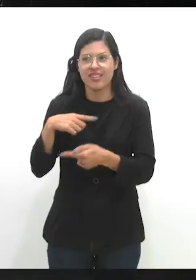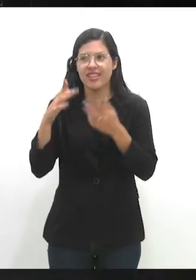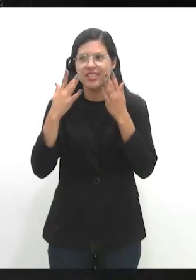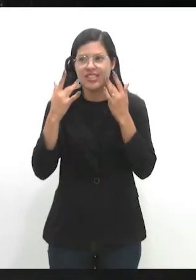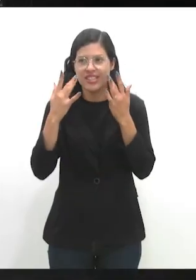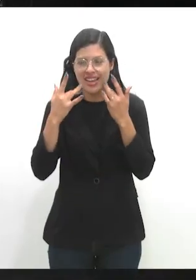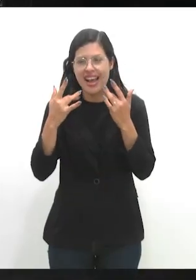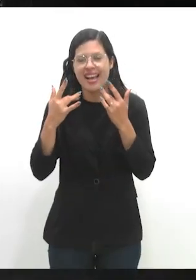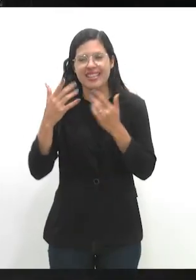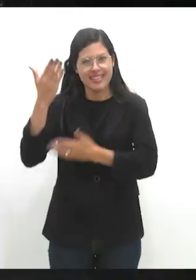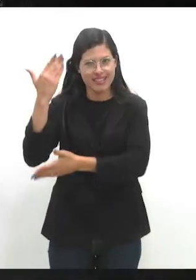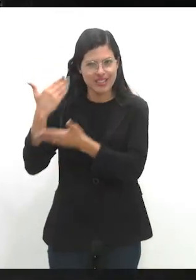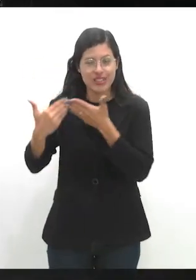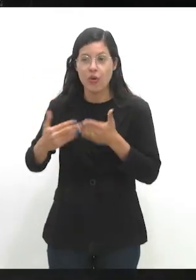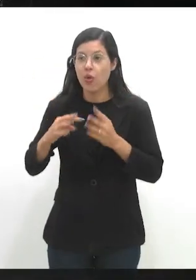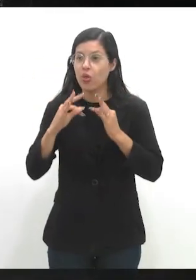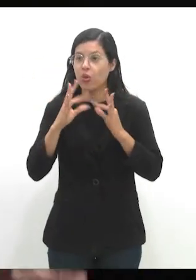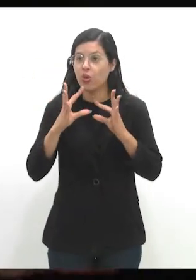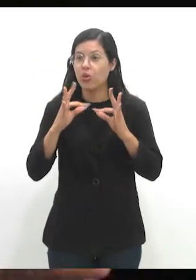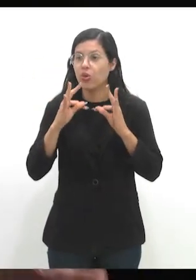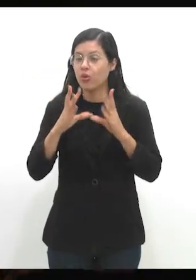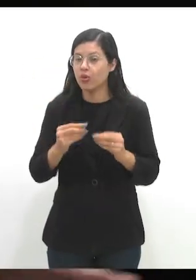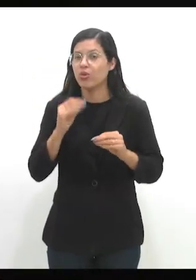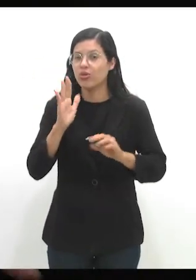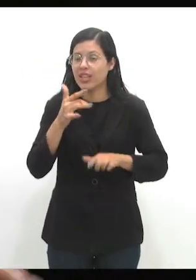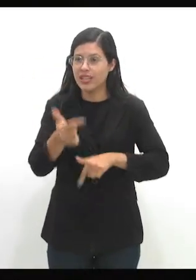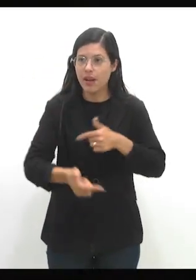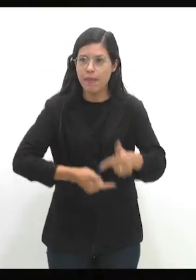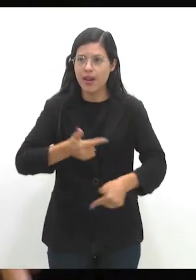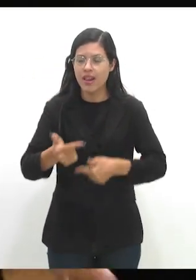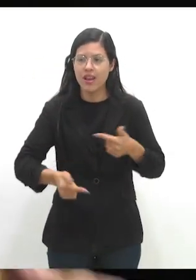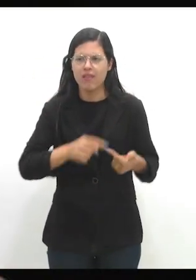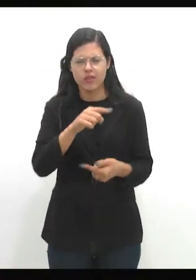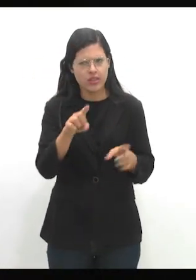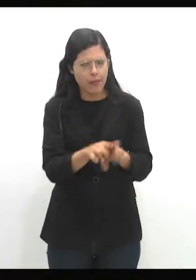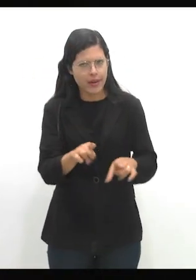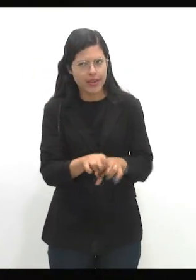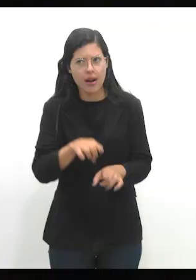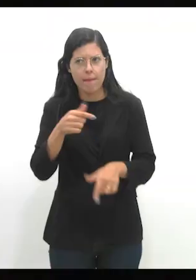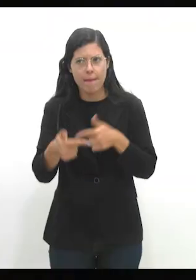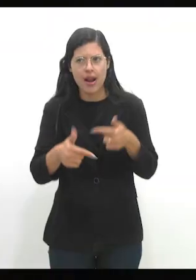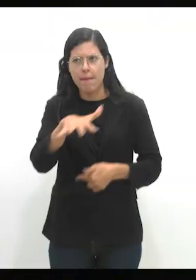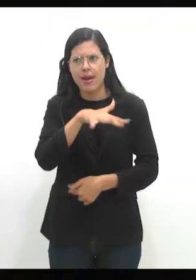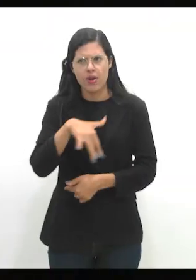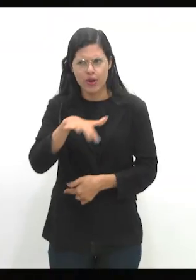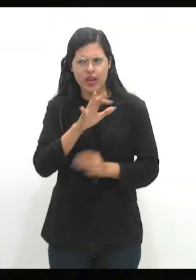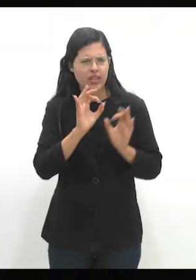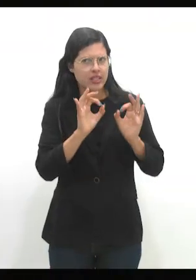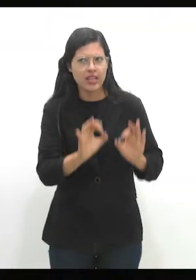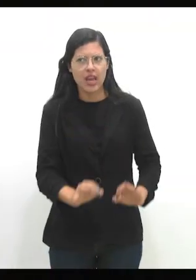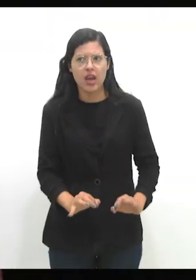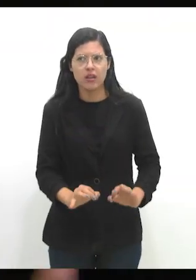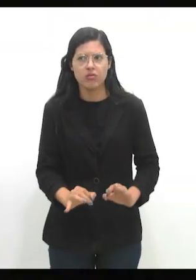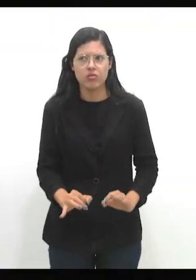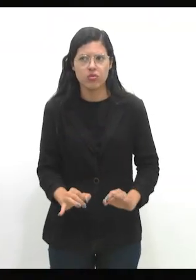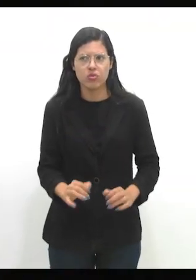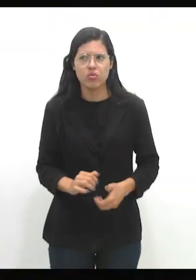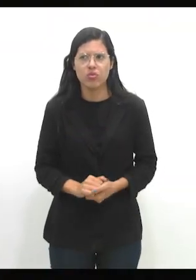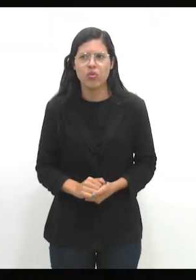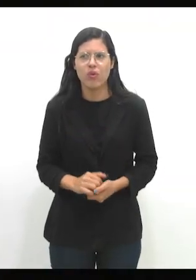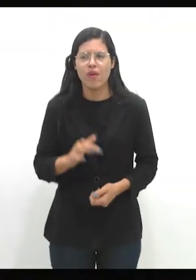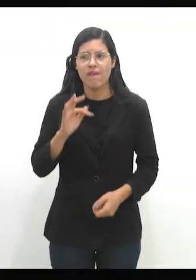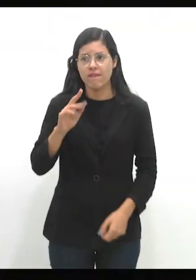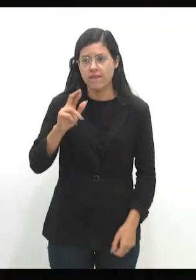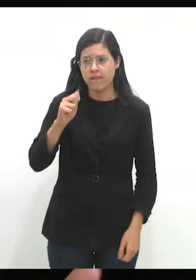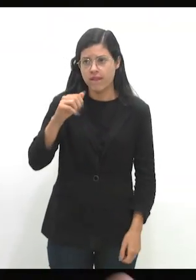teatros, esses veteranos. Eles todos são assim, todos que eu trabalhei, que você trabalha com inúmeros, A maioria, não é? É Eu lembro, Sueli impressionante. Franco no